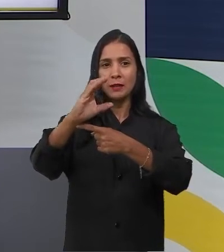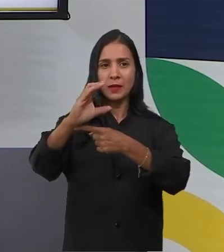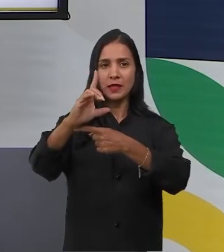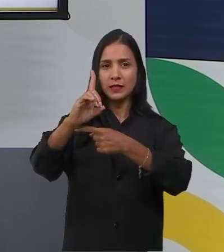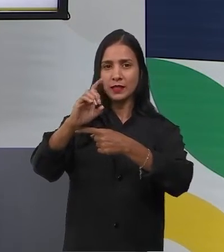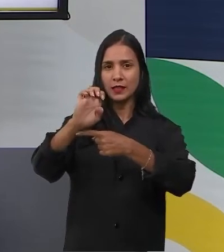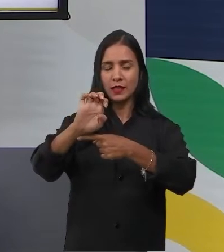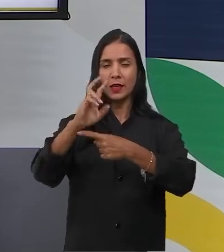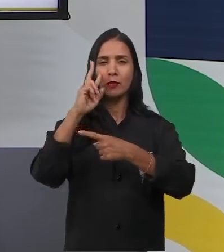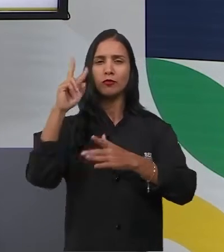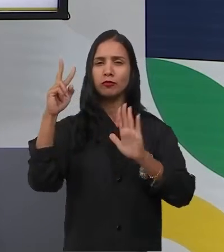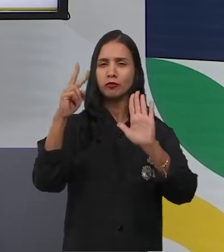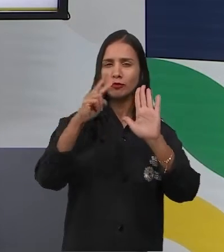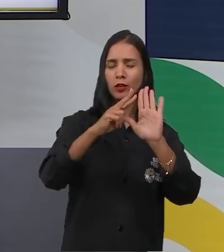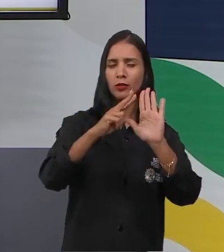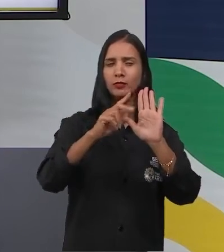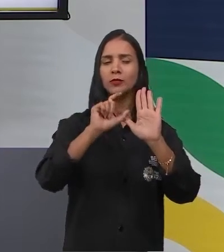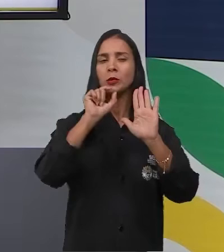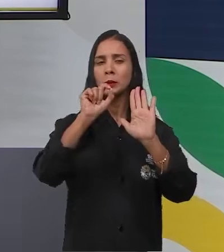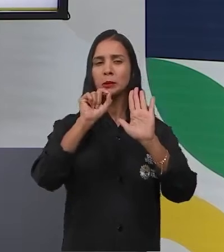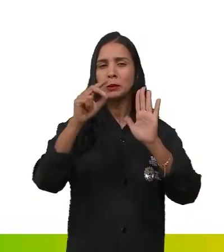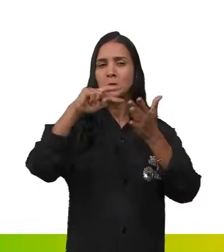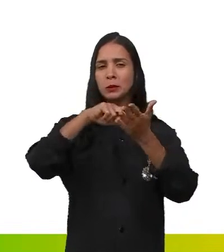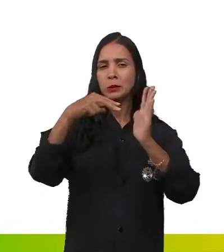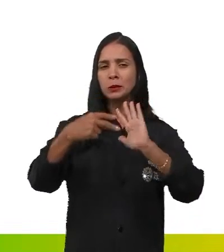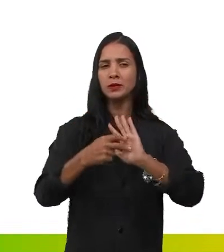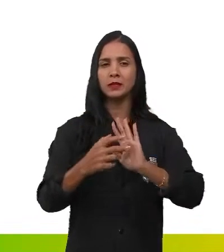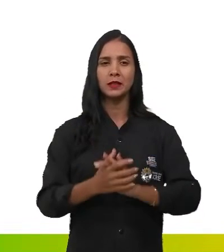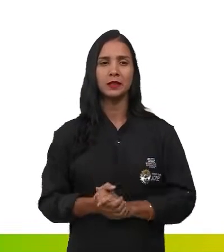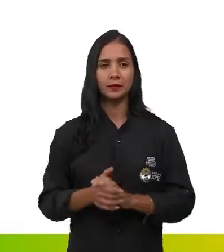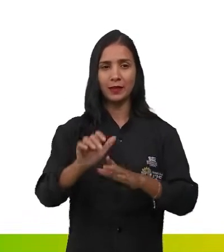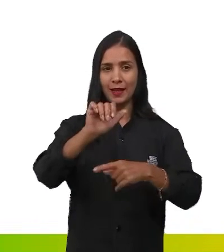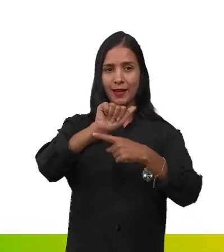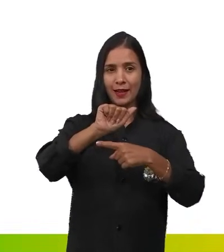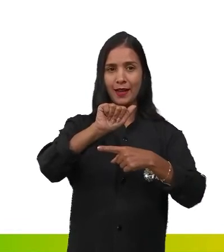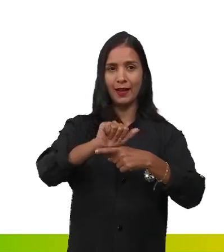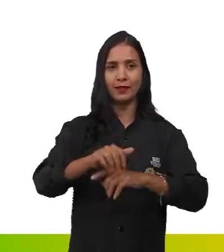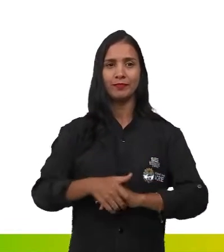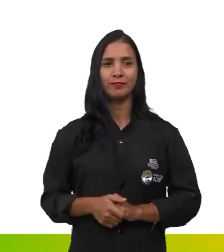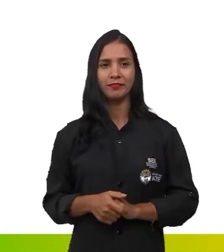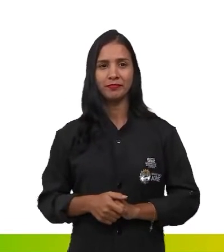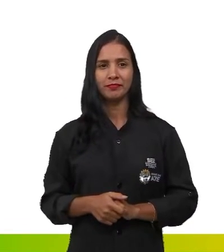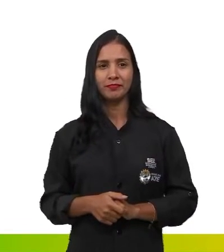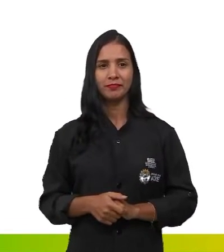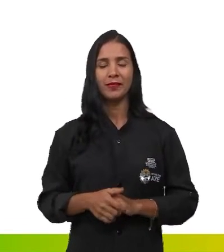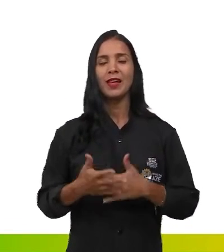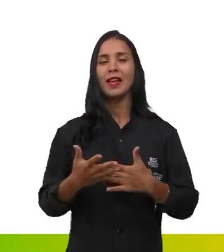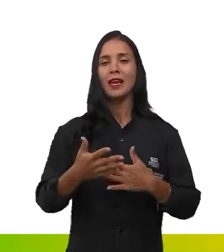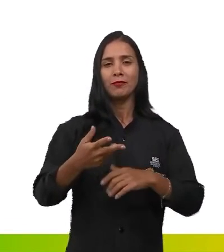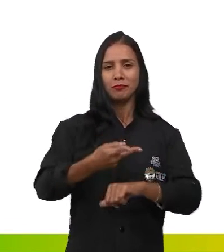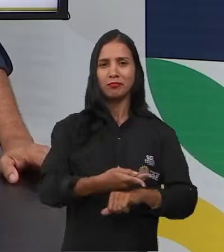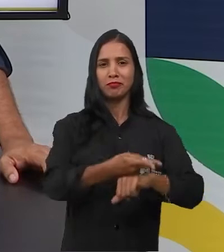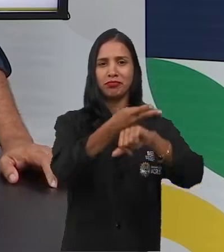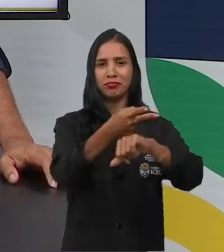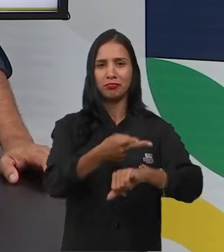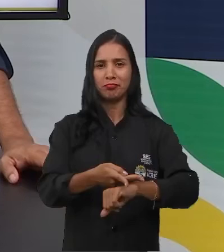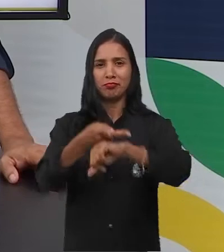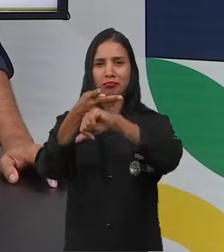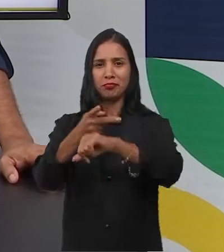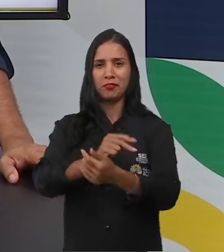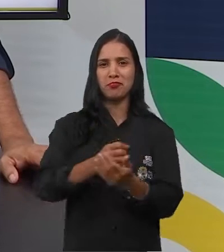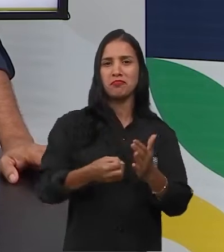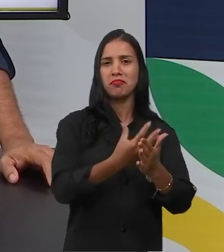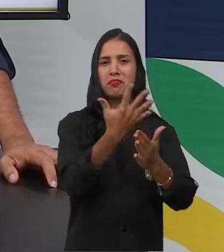gente mapeou sobre a aula de hoje, tá bom? Alternativa A, quantificação de medalhas e vitórias.